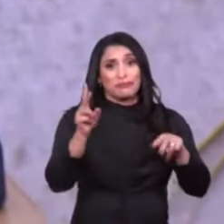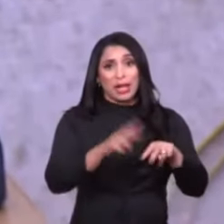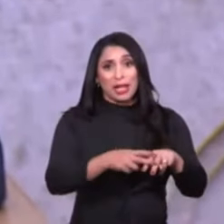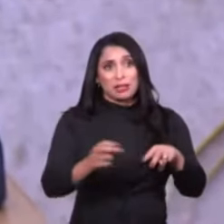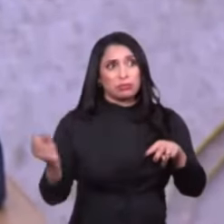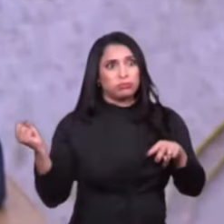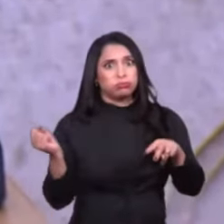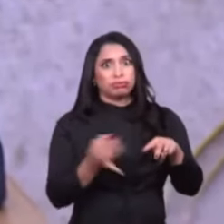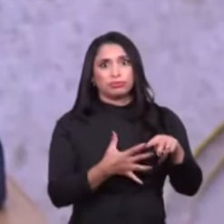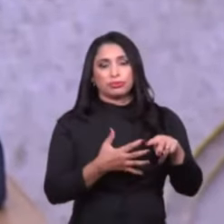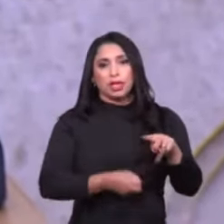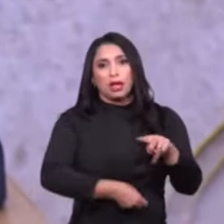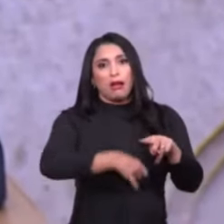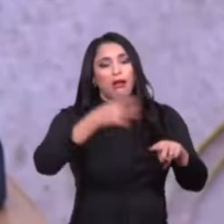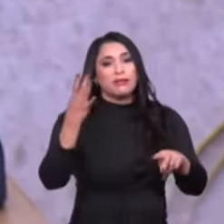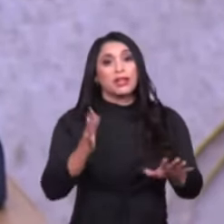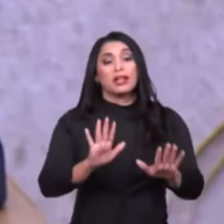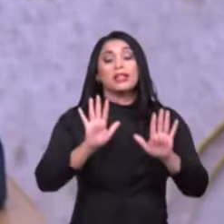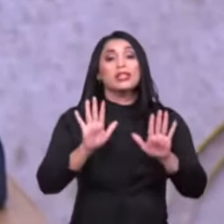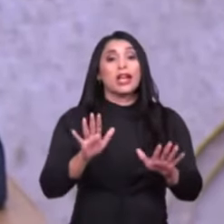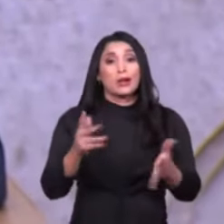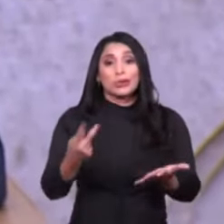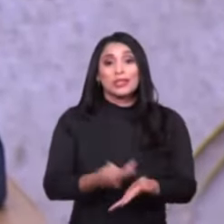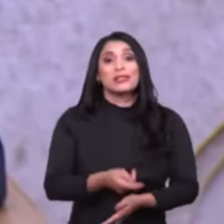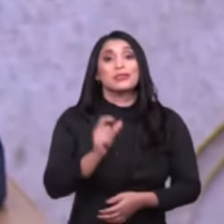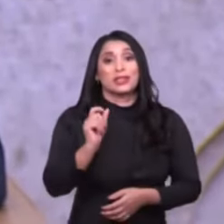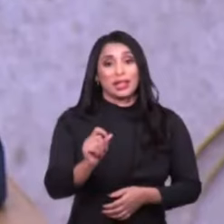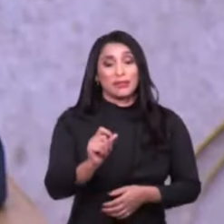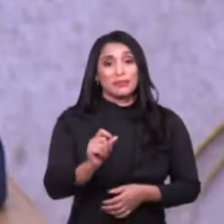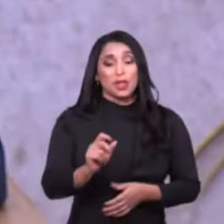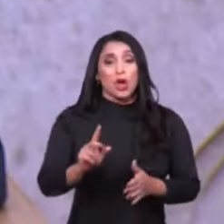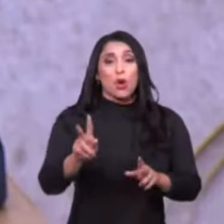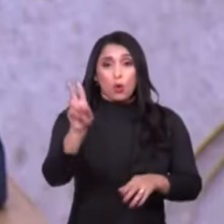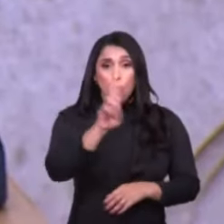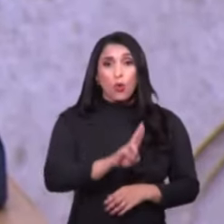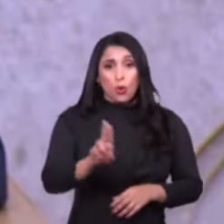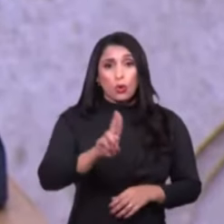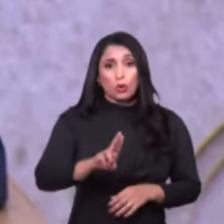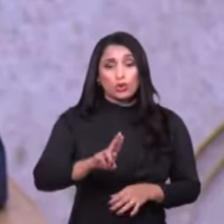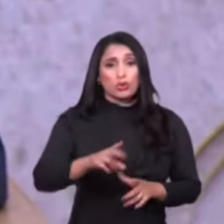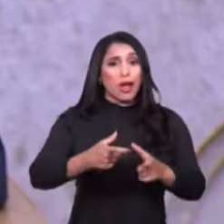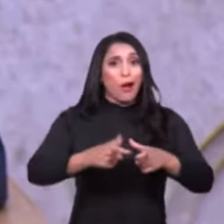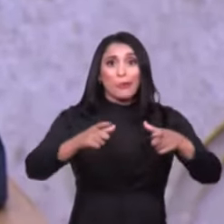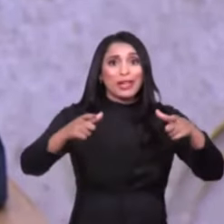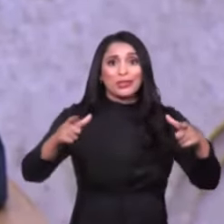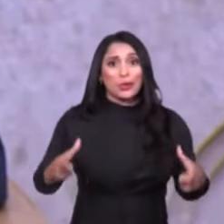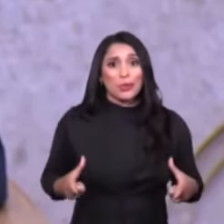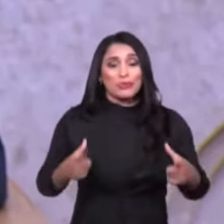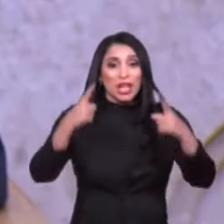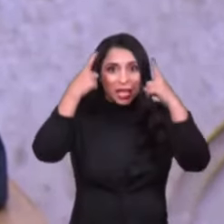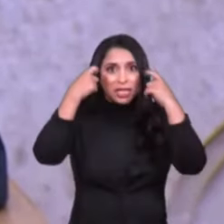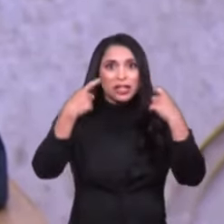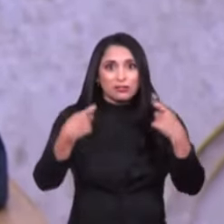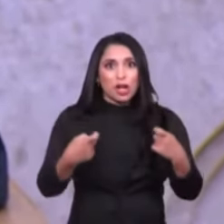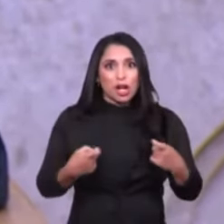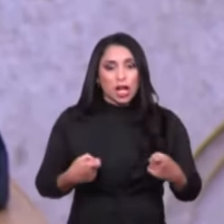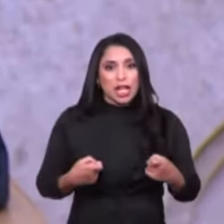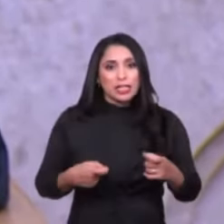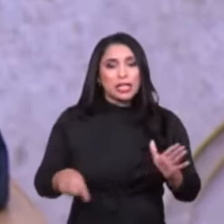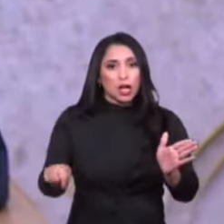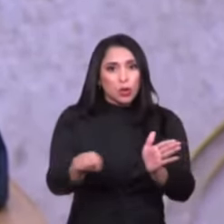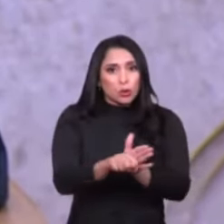disso, o consumo só fez aumentar e a violência e a criminalidade associadas ao tráfico